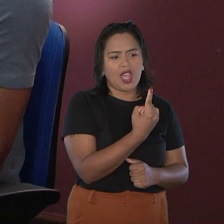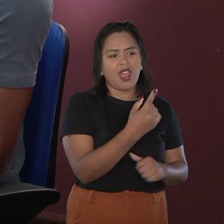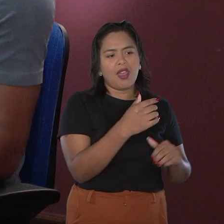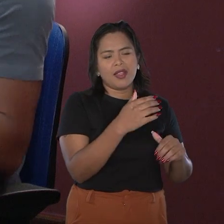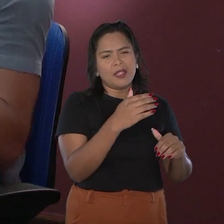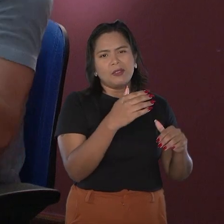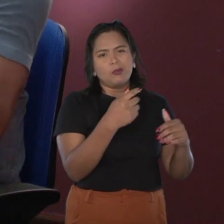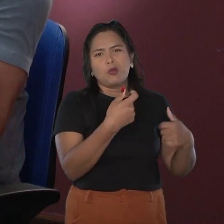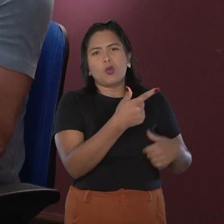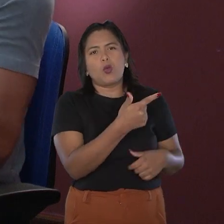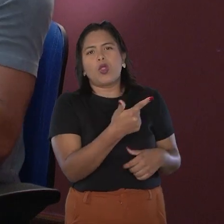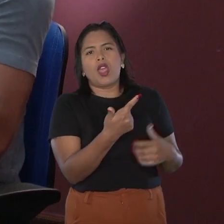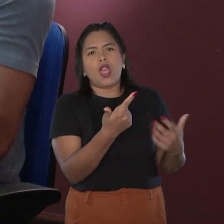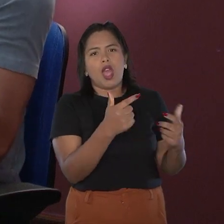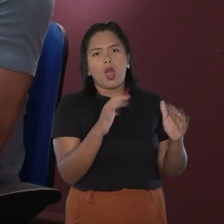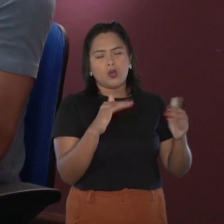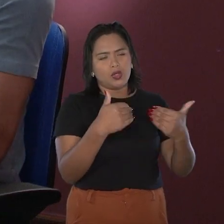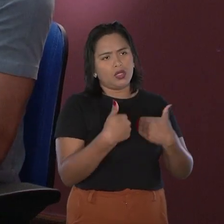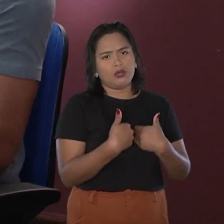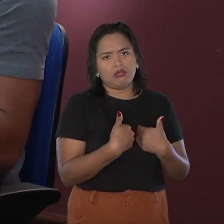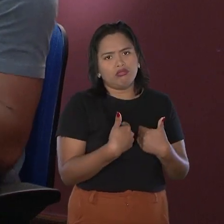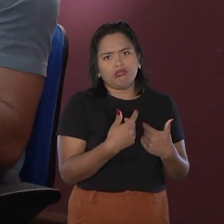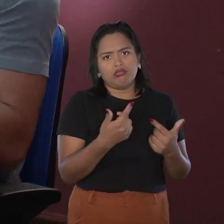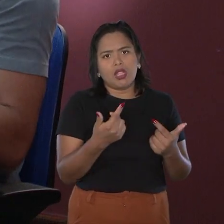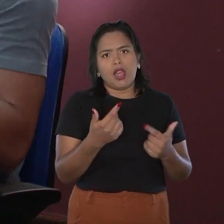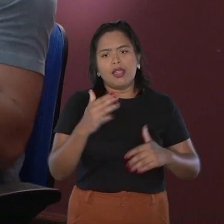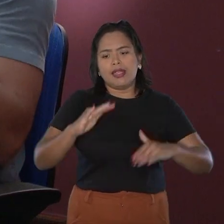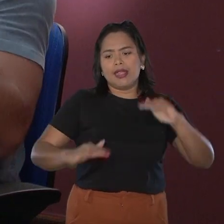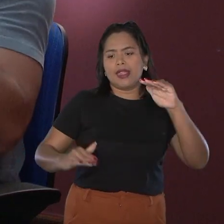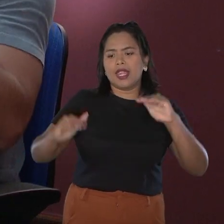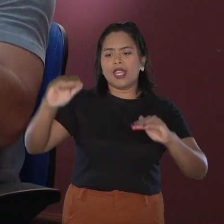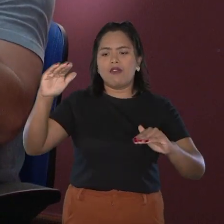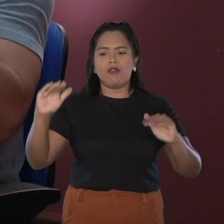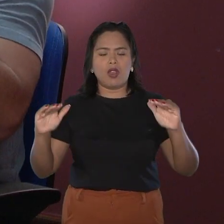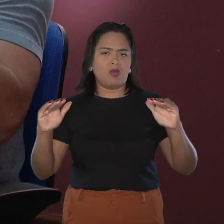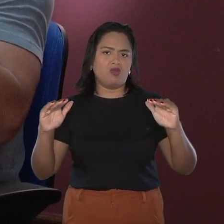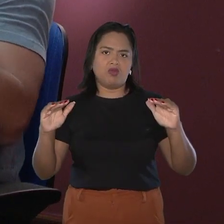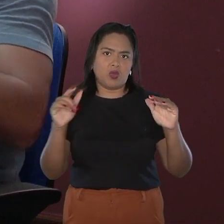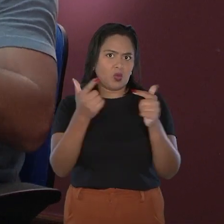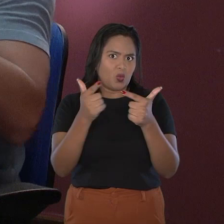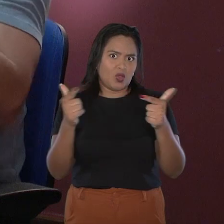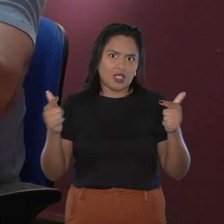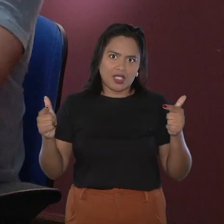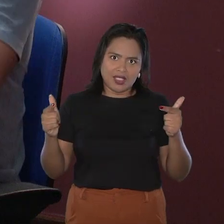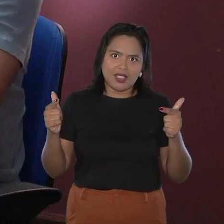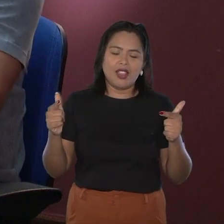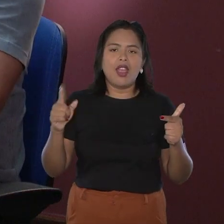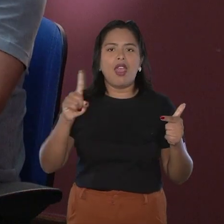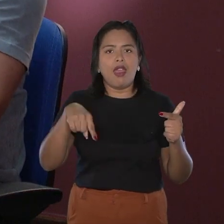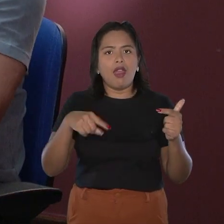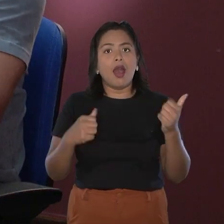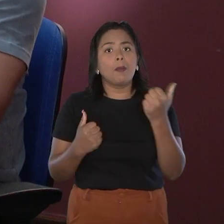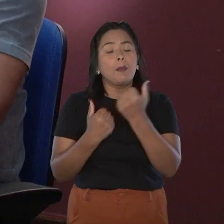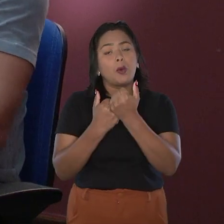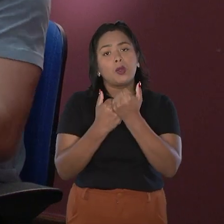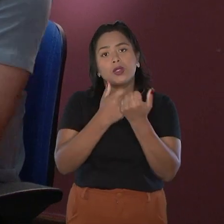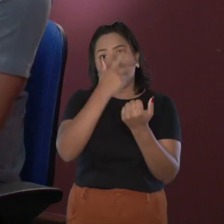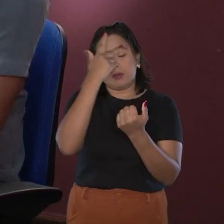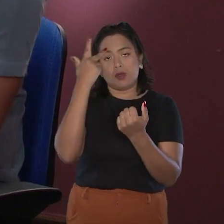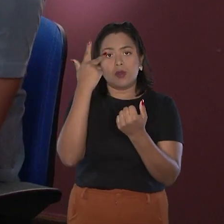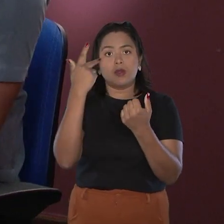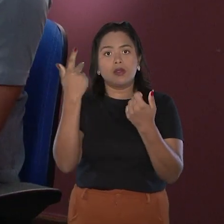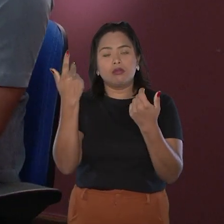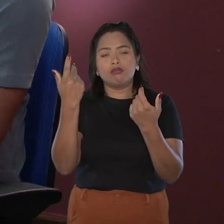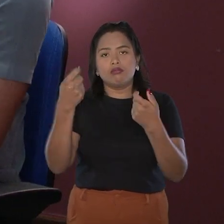é nesse nível o autismo em si ele não tem nível que tem nível é o suporte que ele vai precisar da sociedade